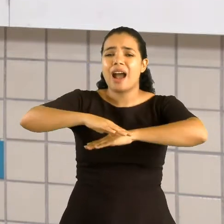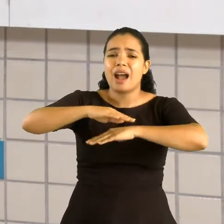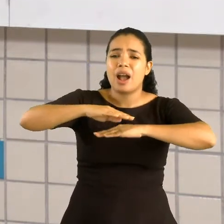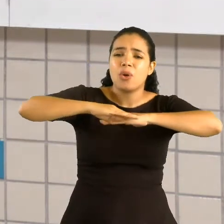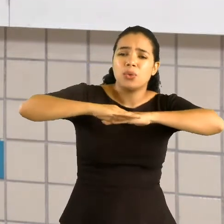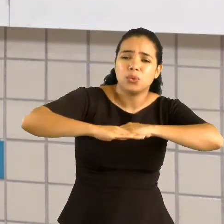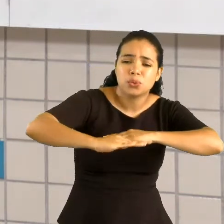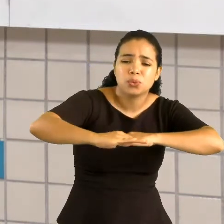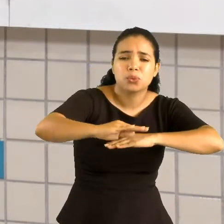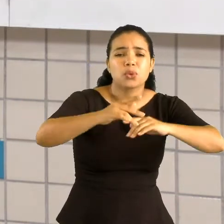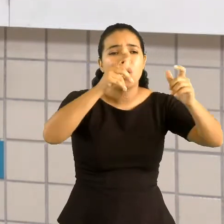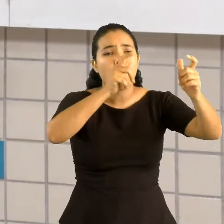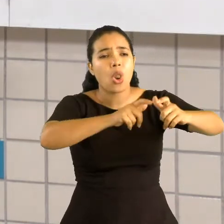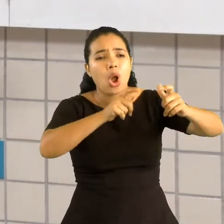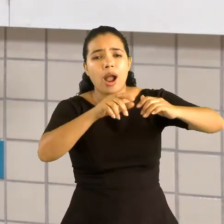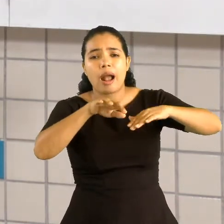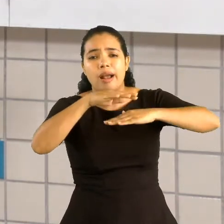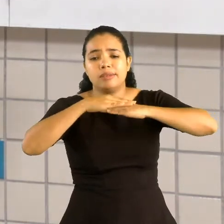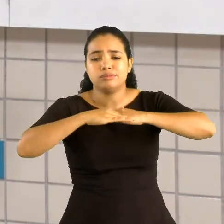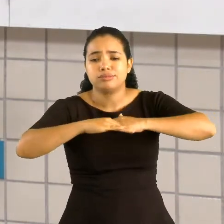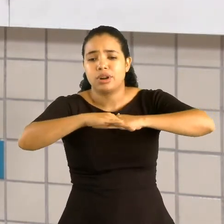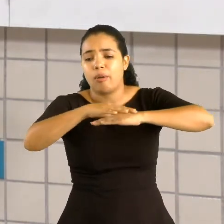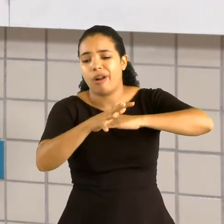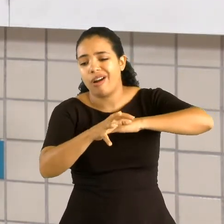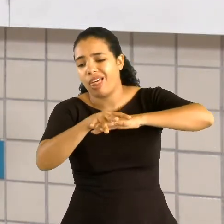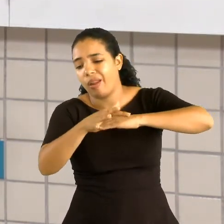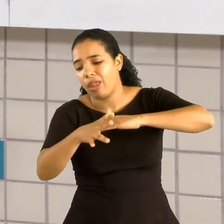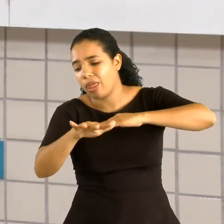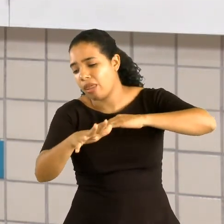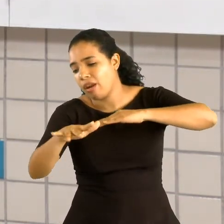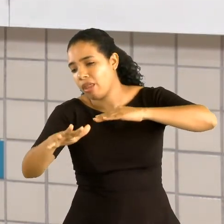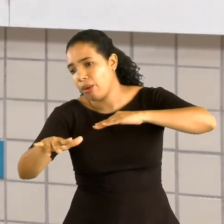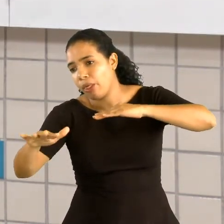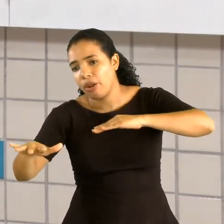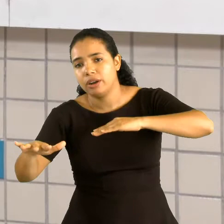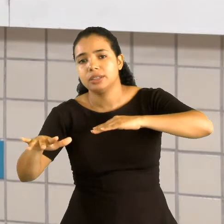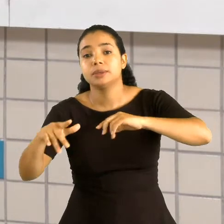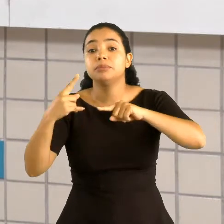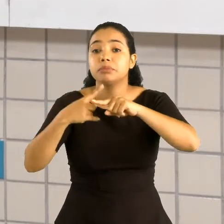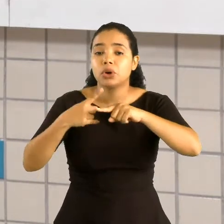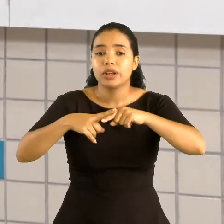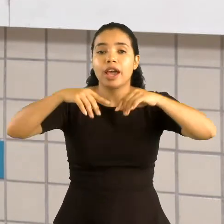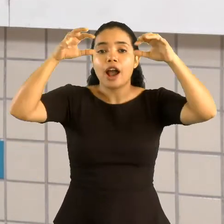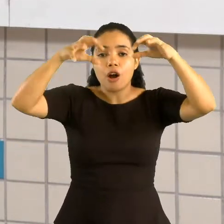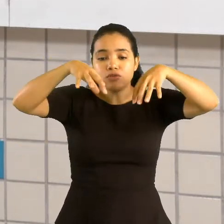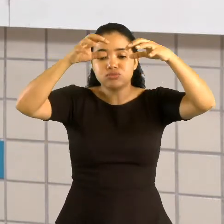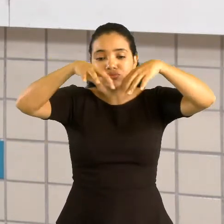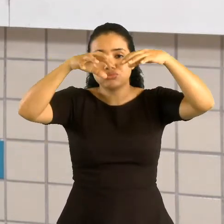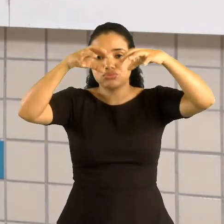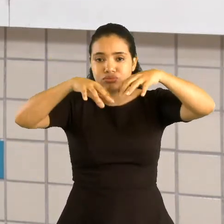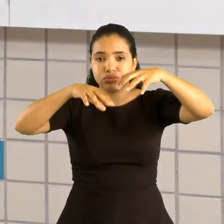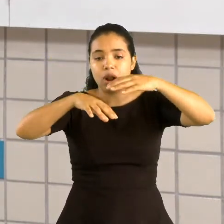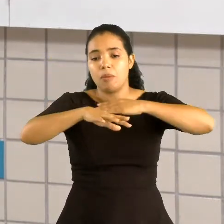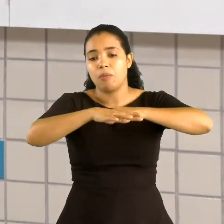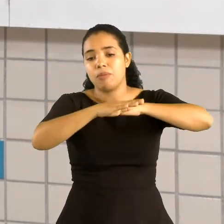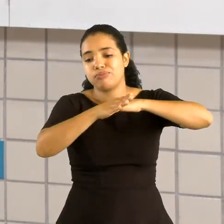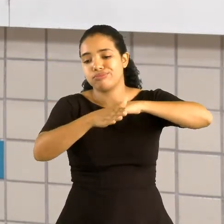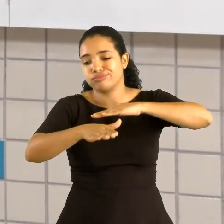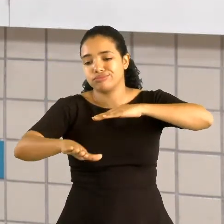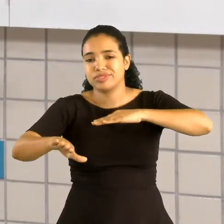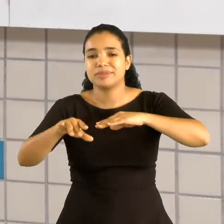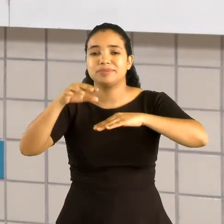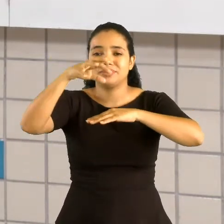sei aonde caiu, esbarrancou por causa da chuva? Porque aquele solo, ele já é um solo mais pobre,